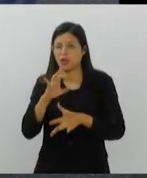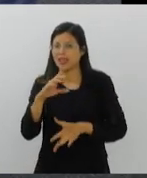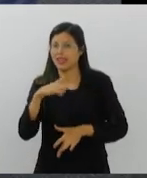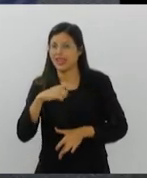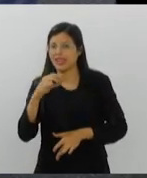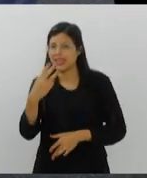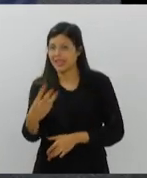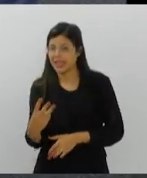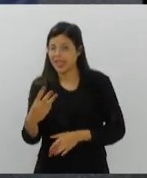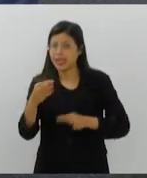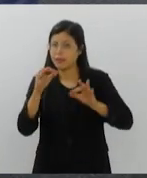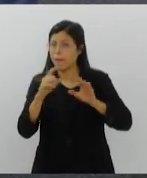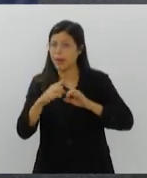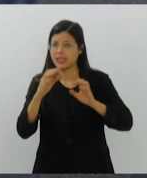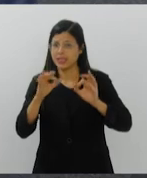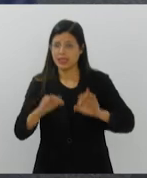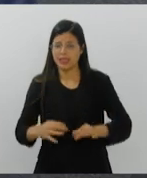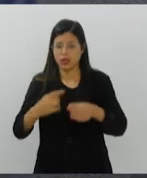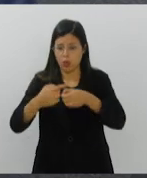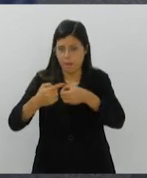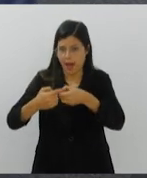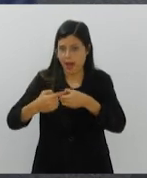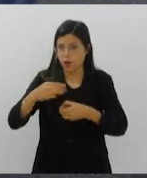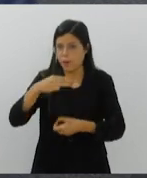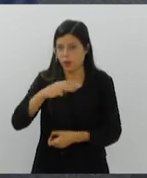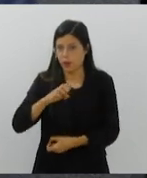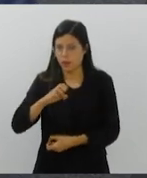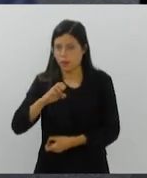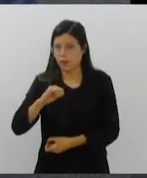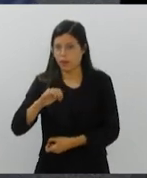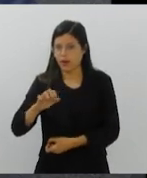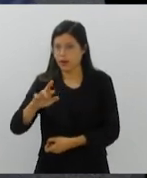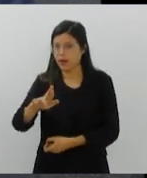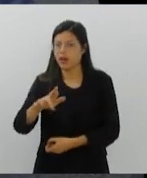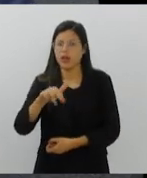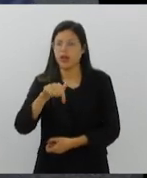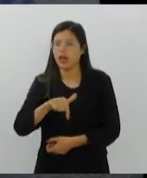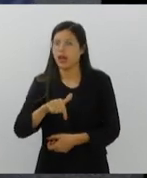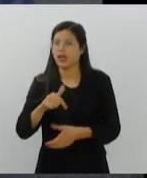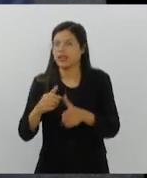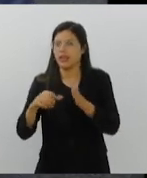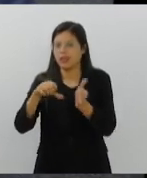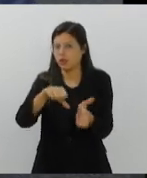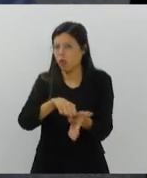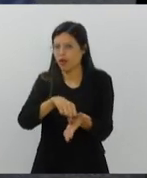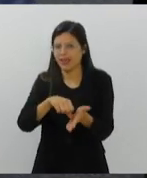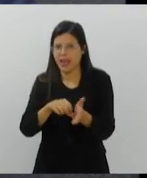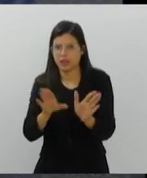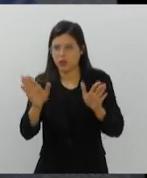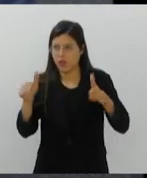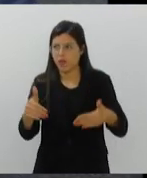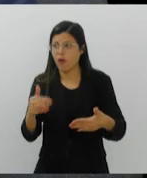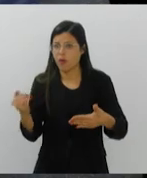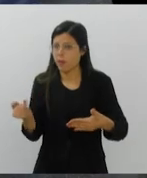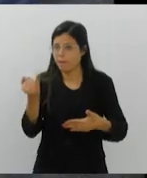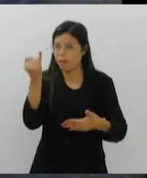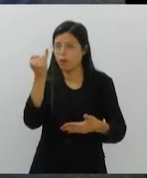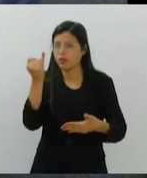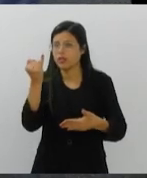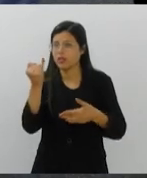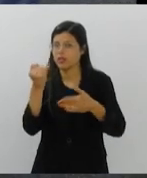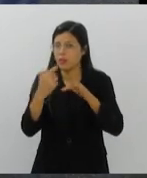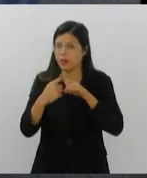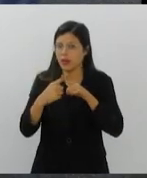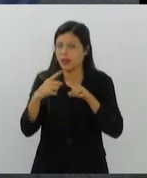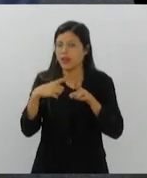no bairro do Meyer essa unidade especializada será muito importante, já que naquele bairro também tem